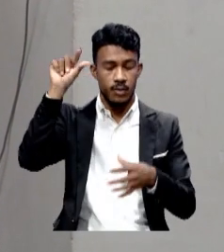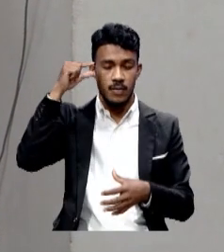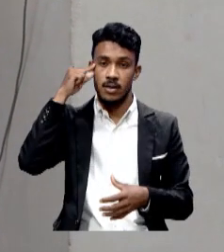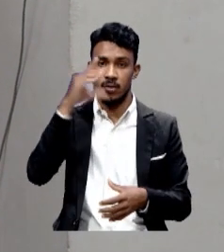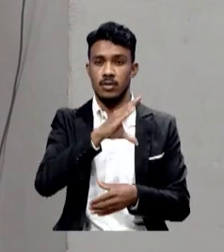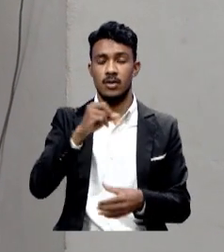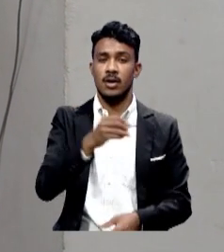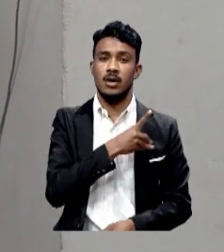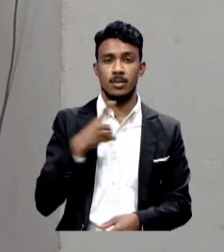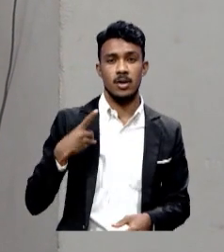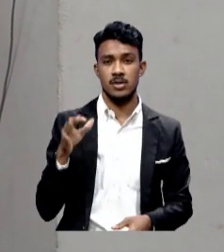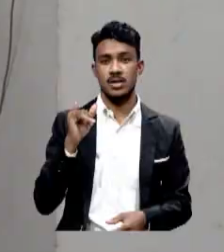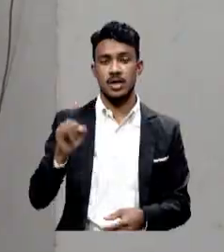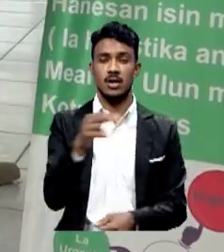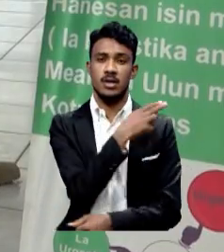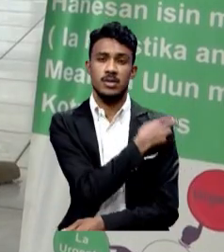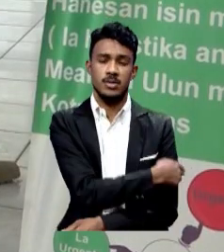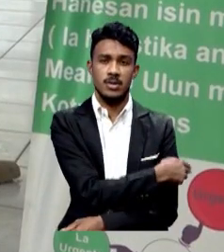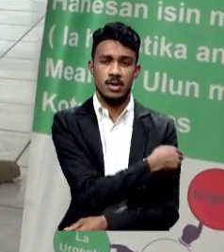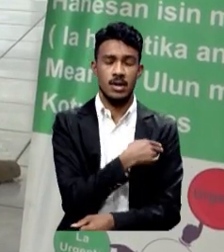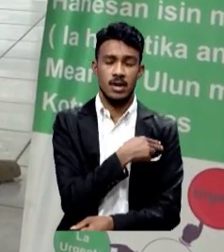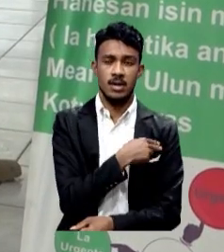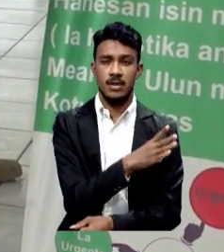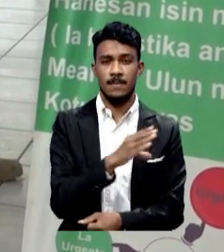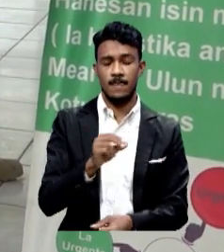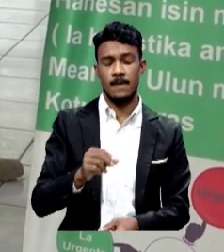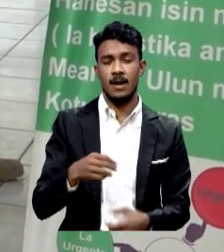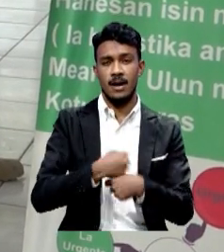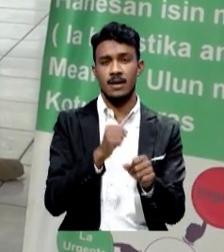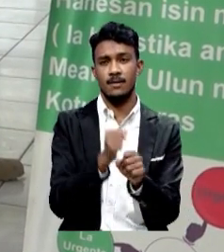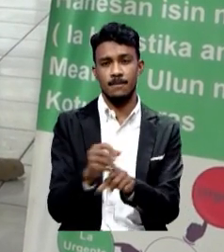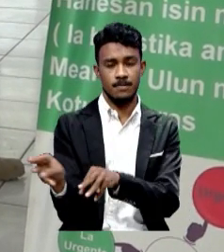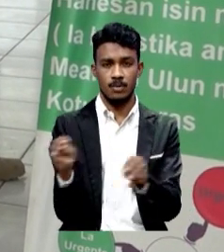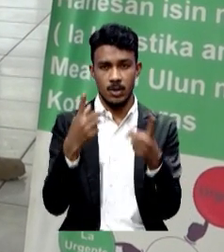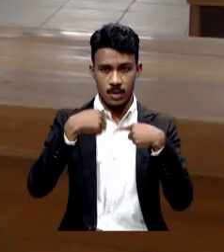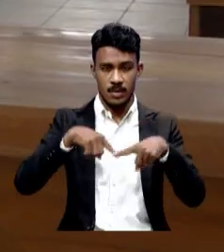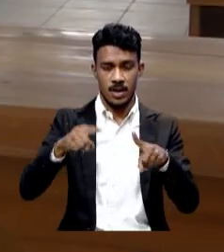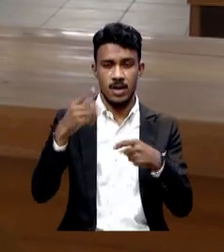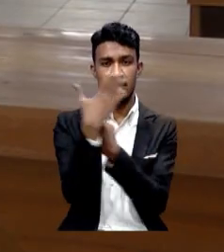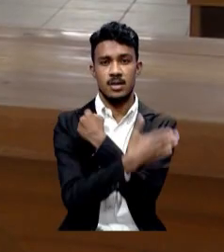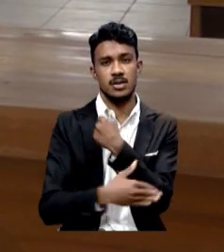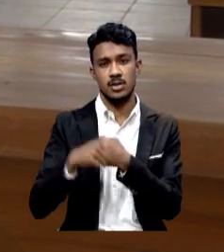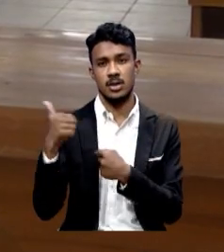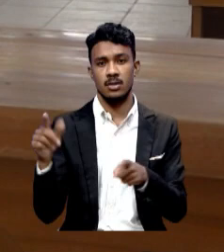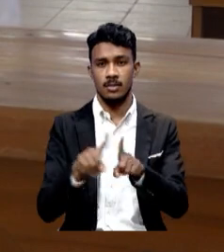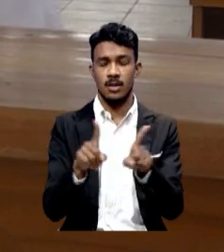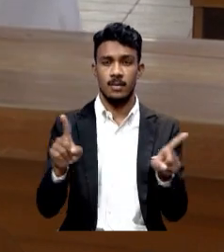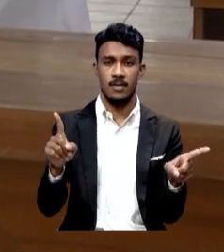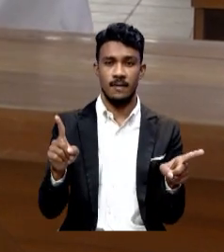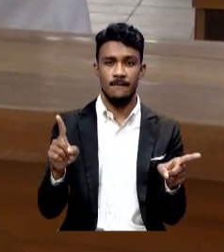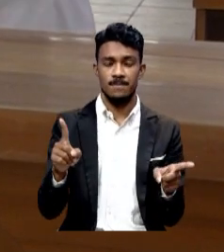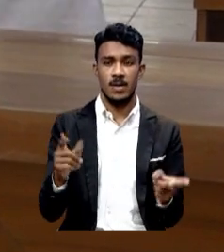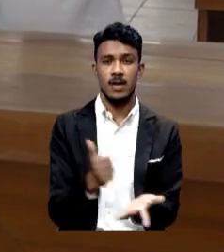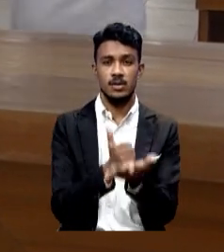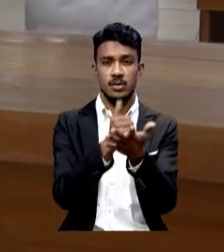Moras. Hospital Nacional halo lalais transferência, onde haruka bahalo tratamento e harai liur, mas be tratamento do povo